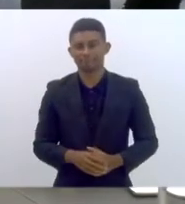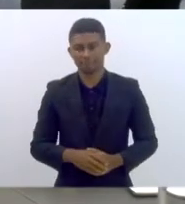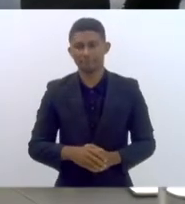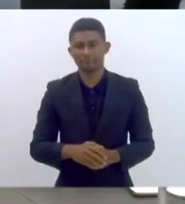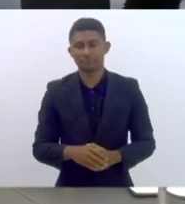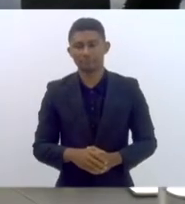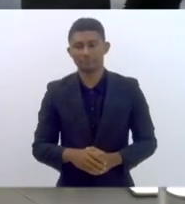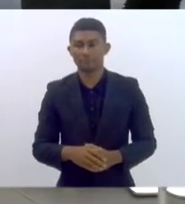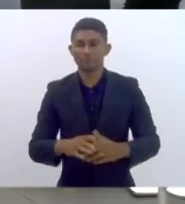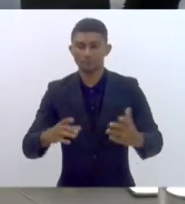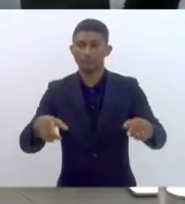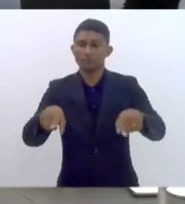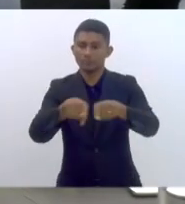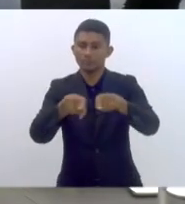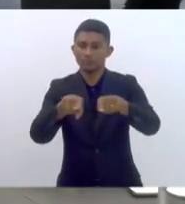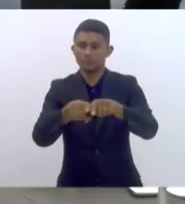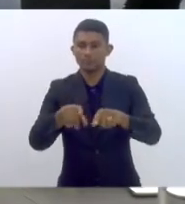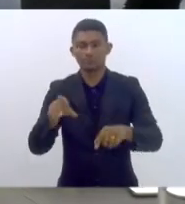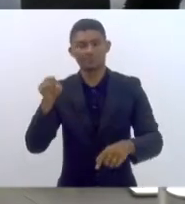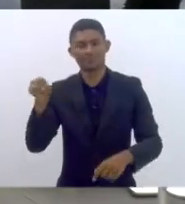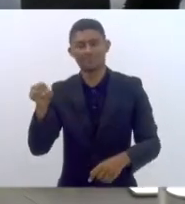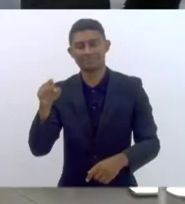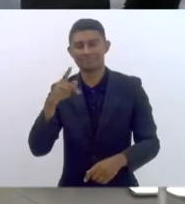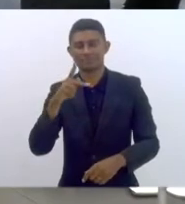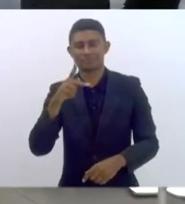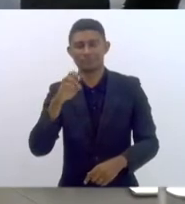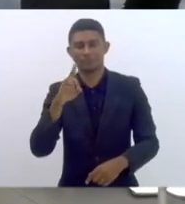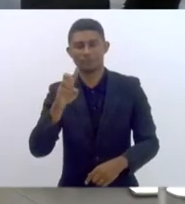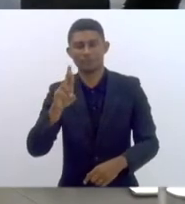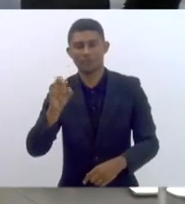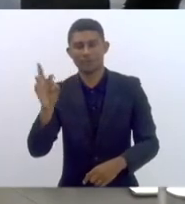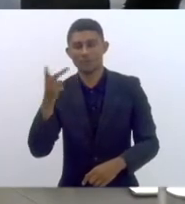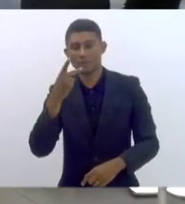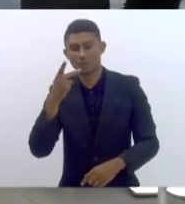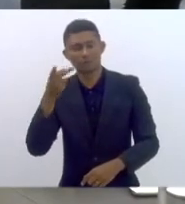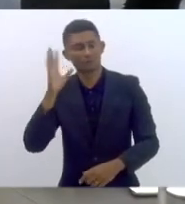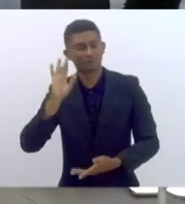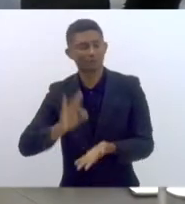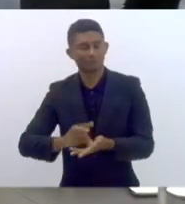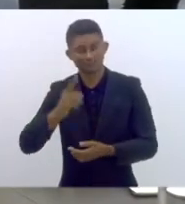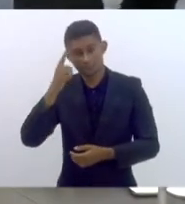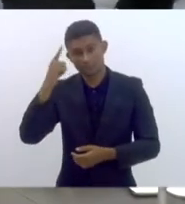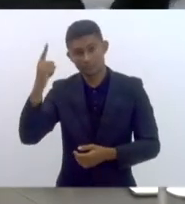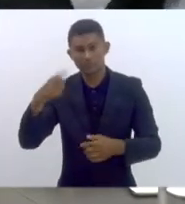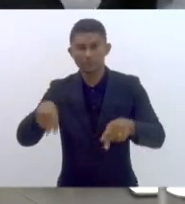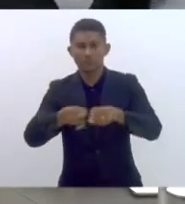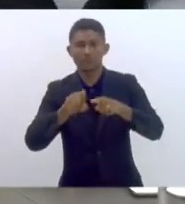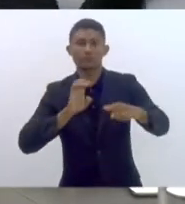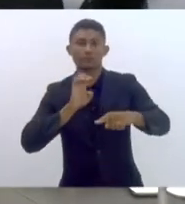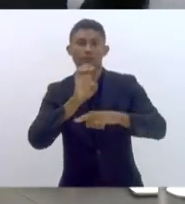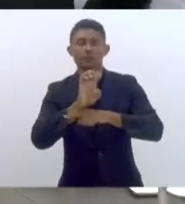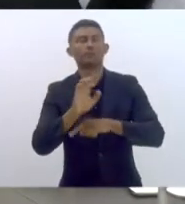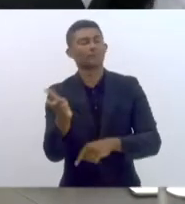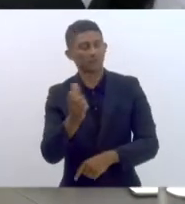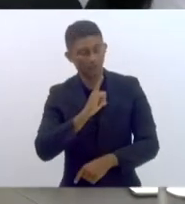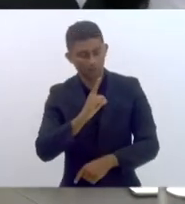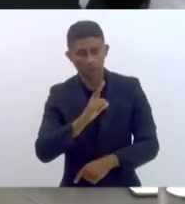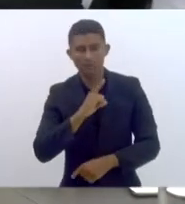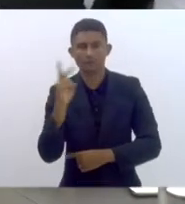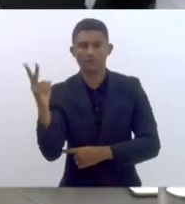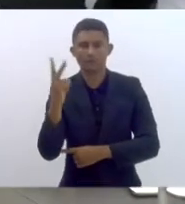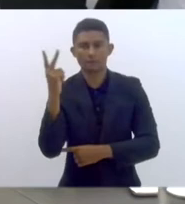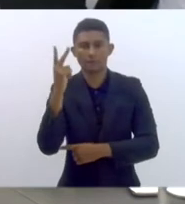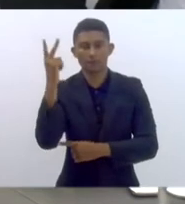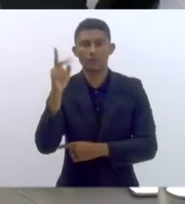Ah, além disso, também é bem lembrado aqui pelo Pedro, é, também o Estado tem um valor de conta A, né, que